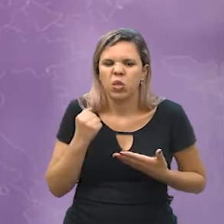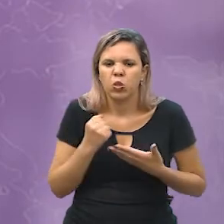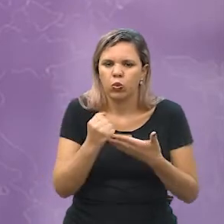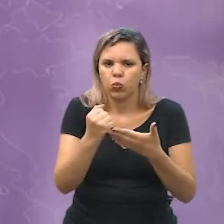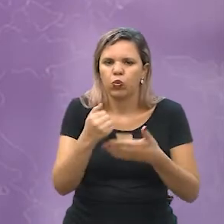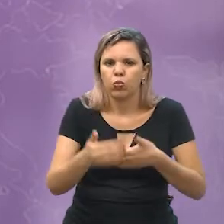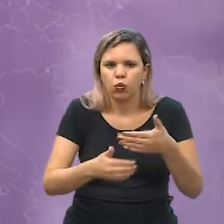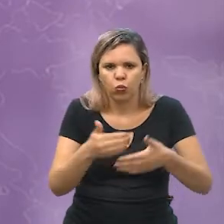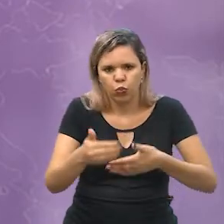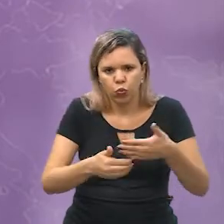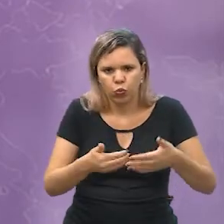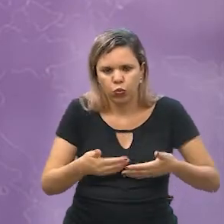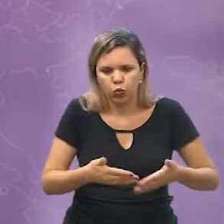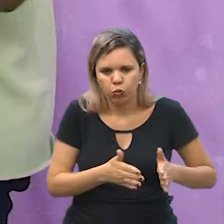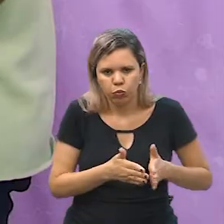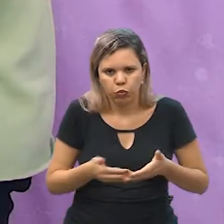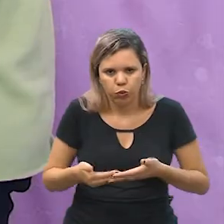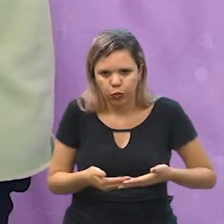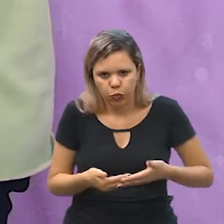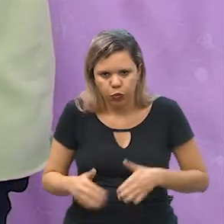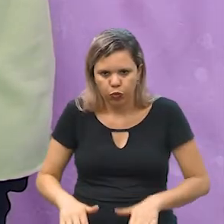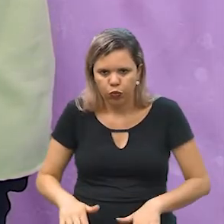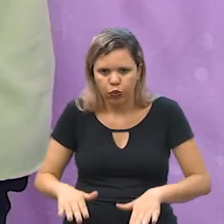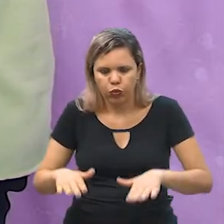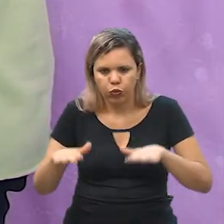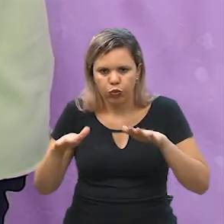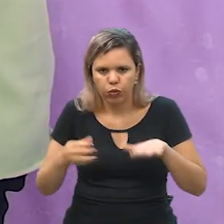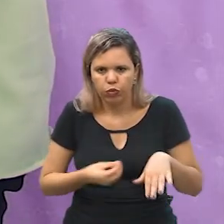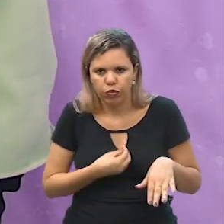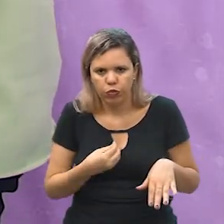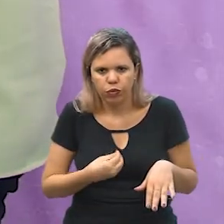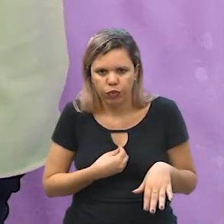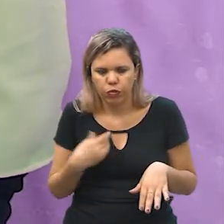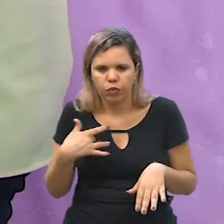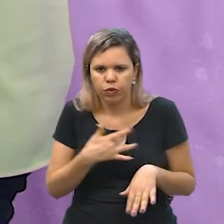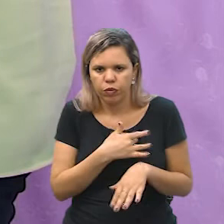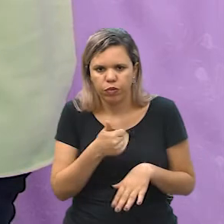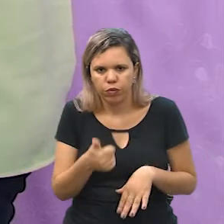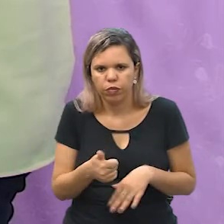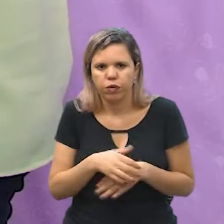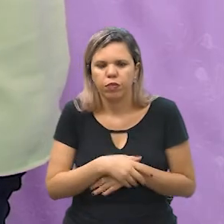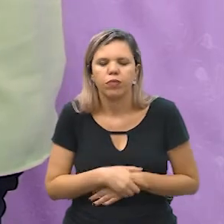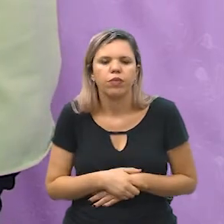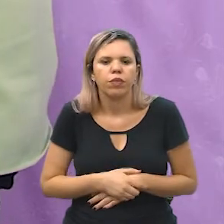no processo para o bebê caminhar os primeiros passos aí pelo um caminho mais saudável.